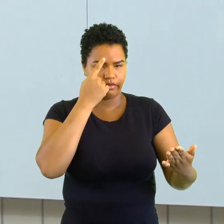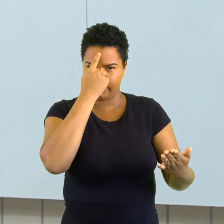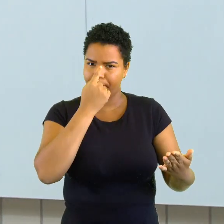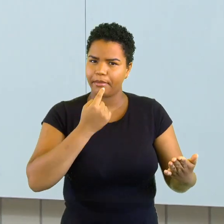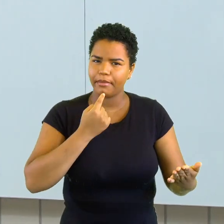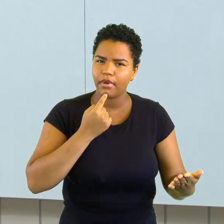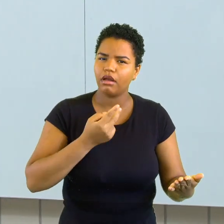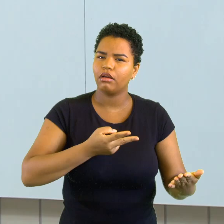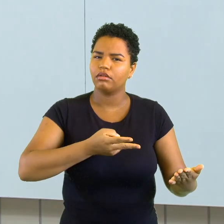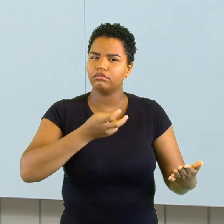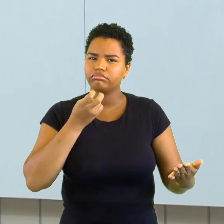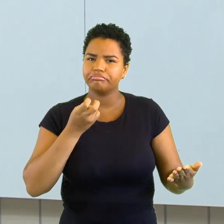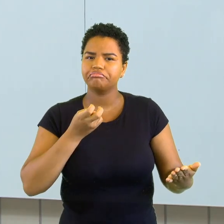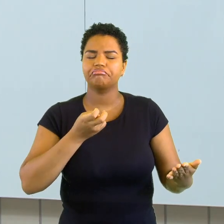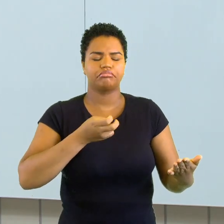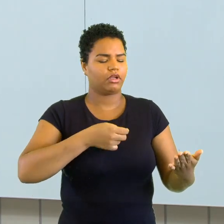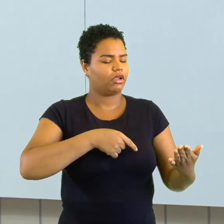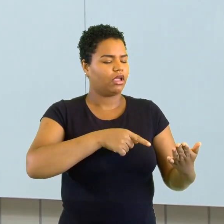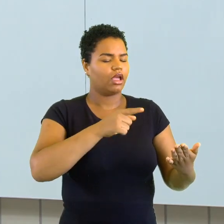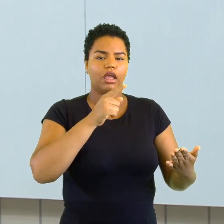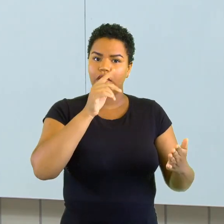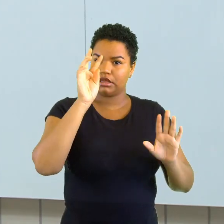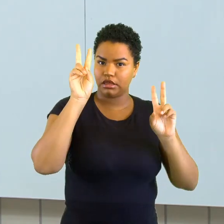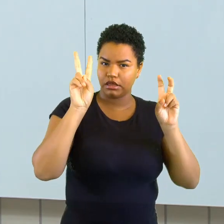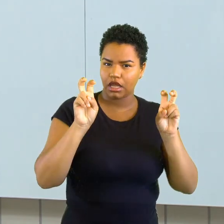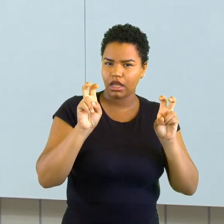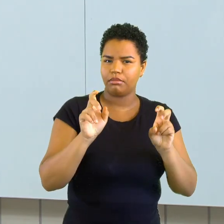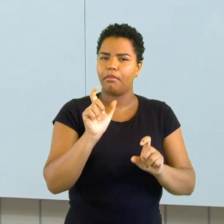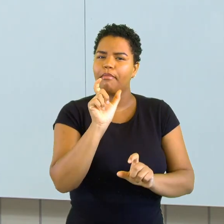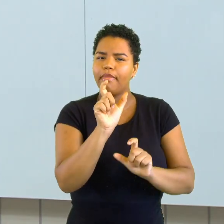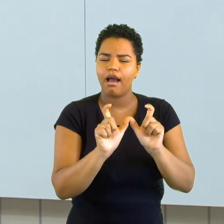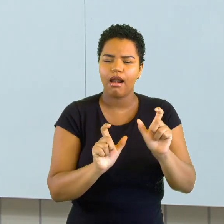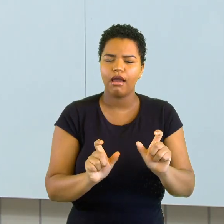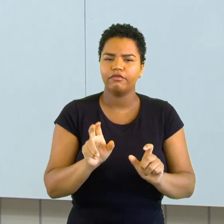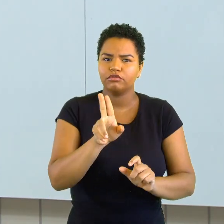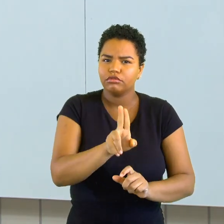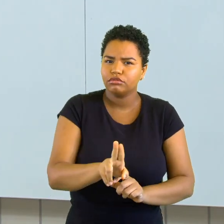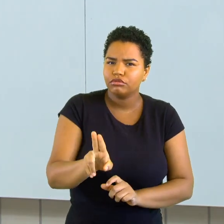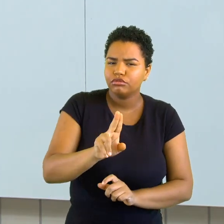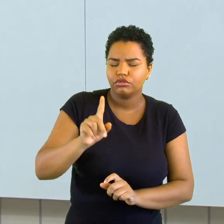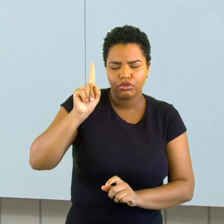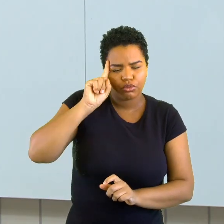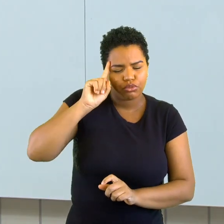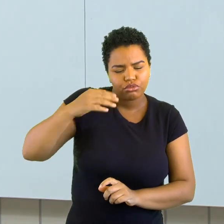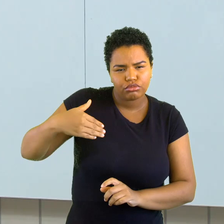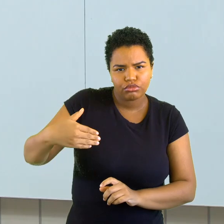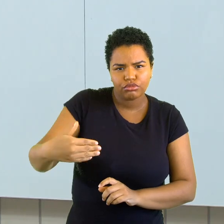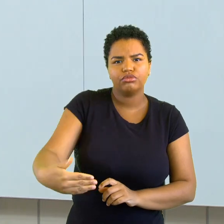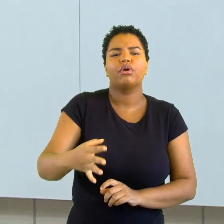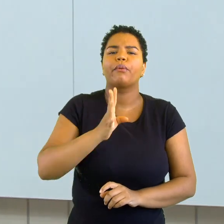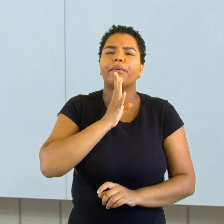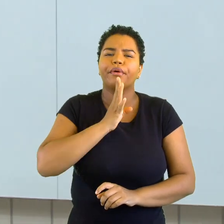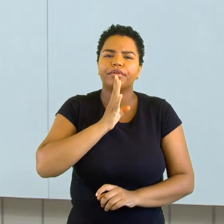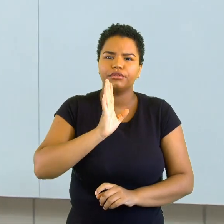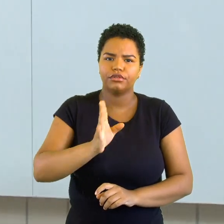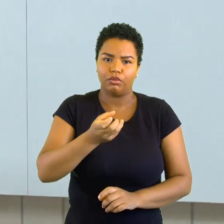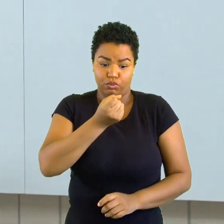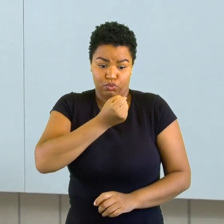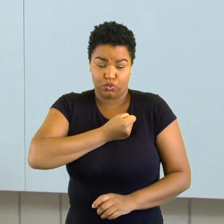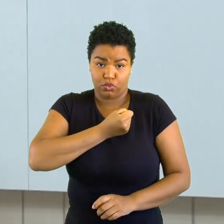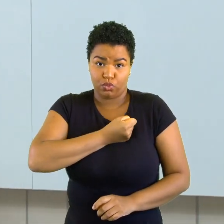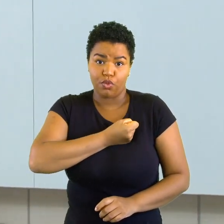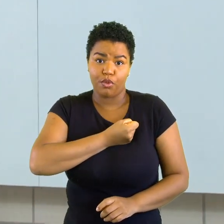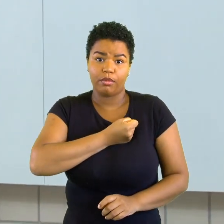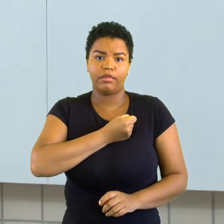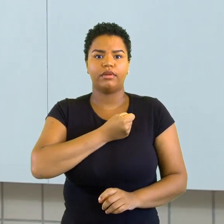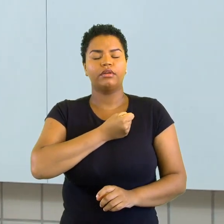seus títulos, palavras que vocês conhecem comum do seu cotidiano, né, que vocês já utilizam, números. Então,